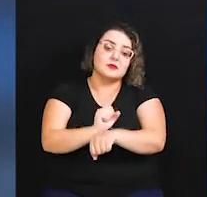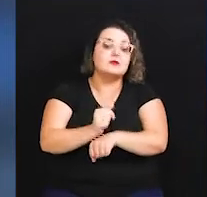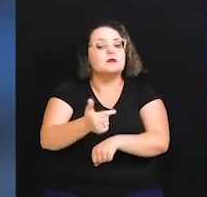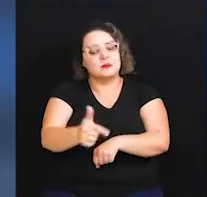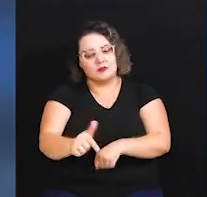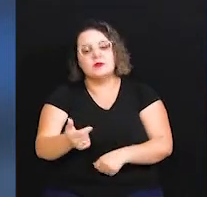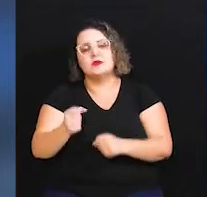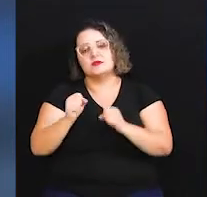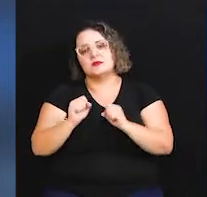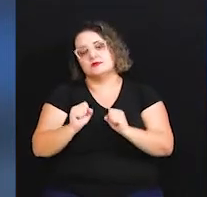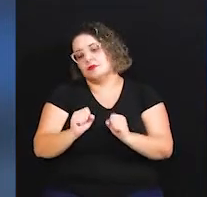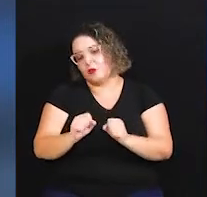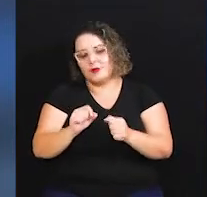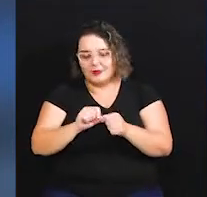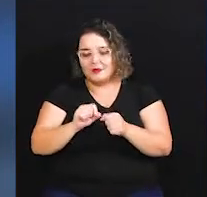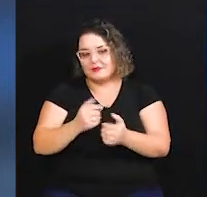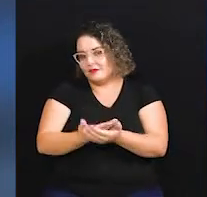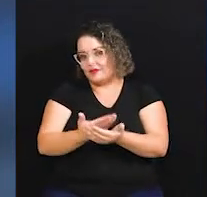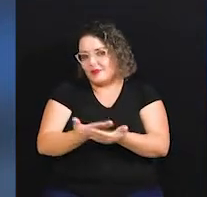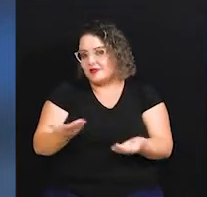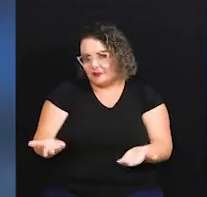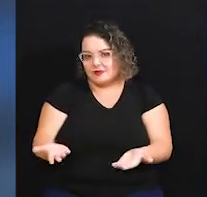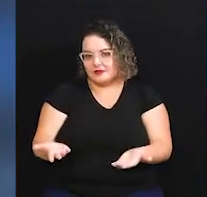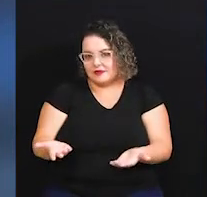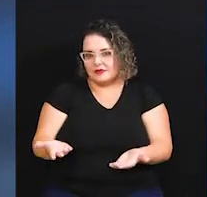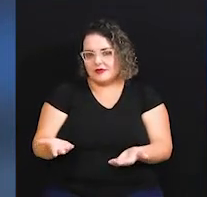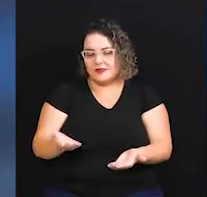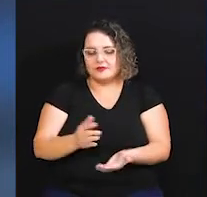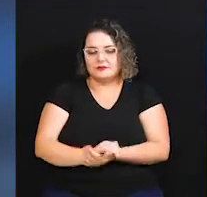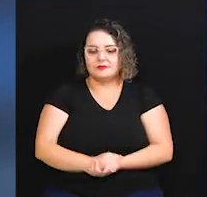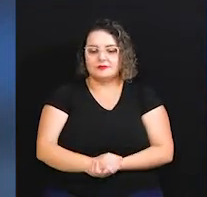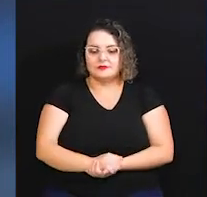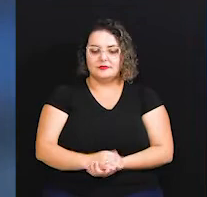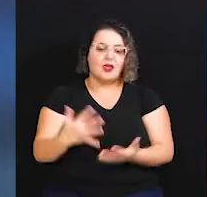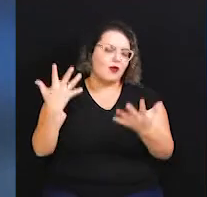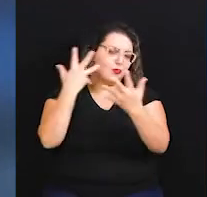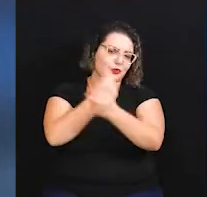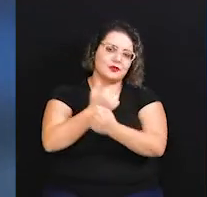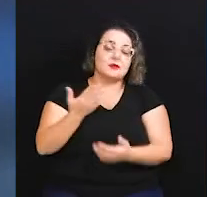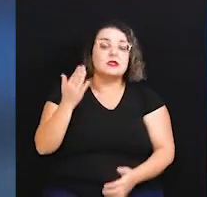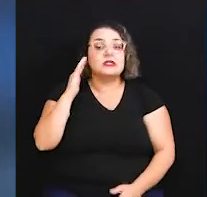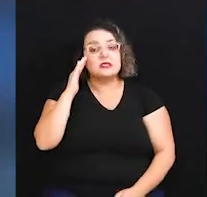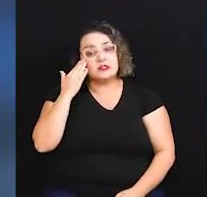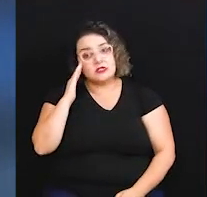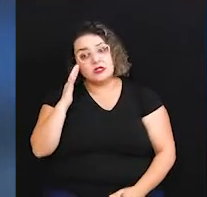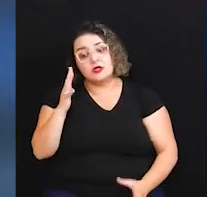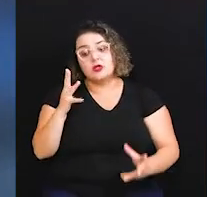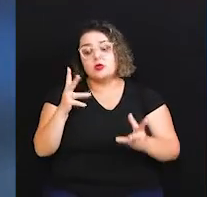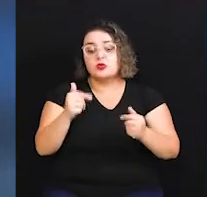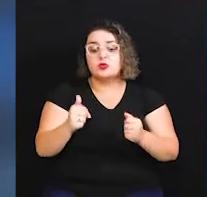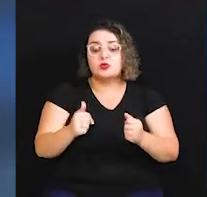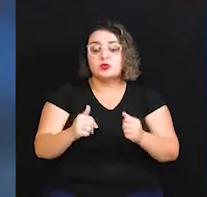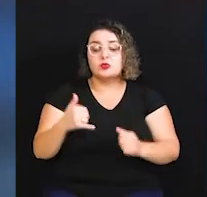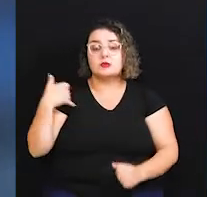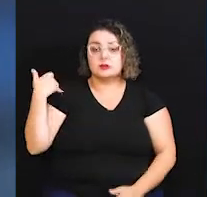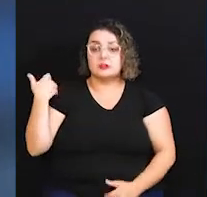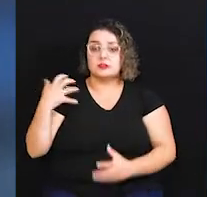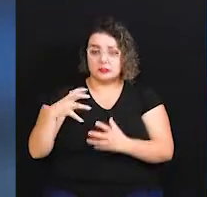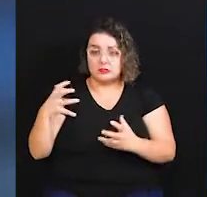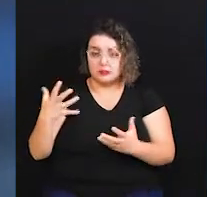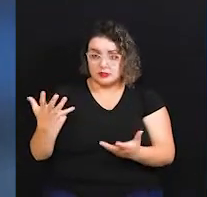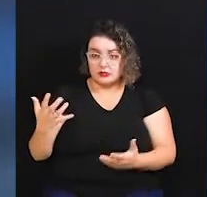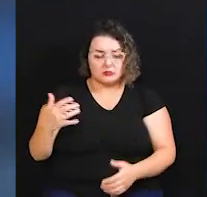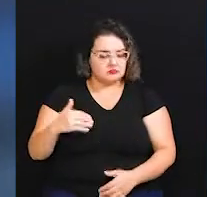depois ter aula. Então, assim, tá muito bonito. A partir do momento que a gente entendeu que todas as faixas